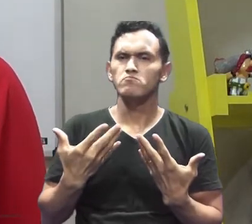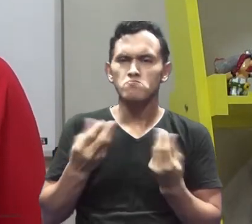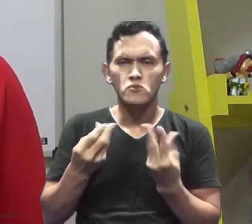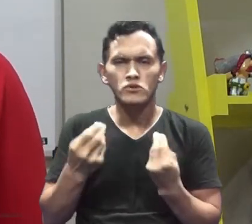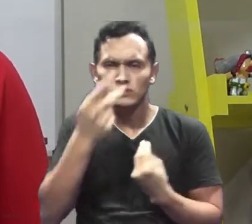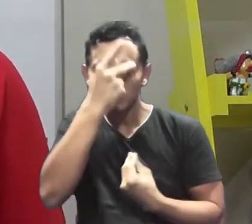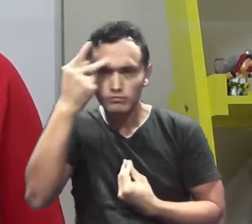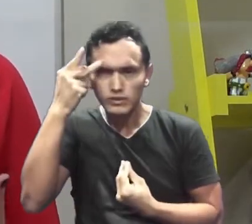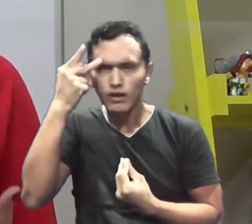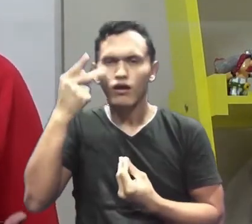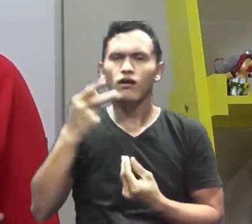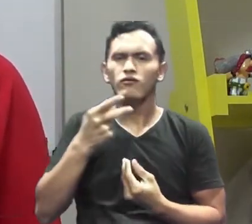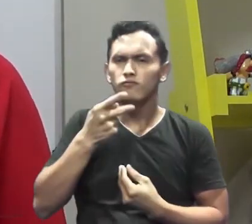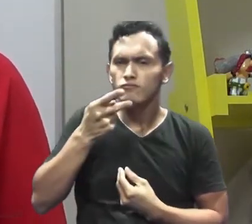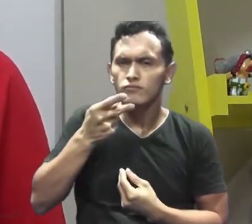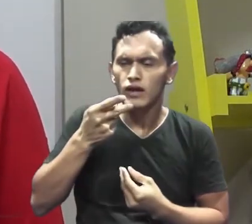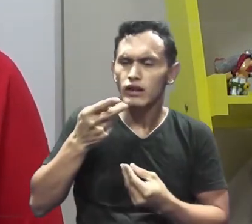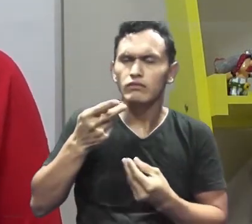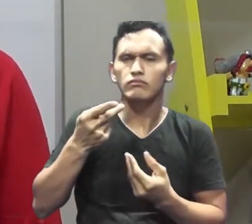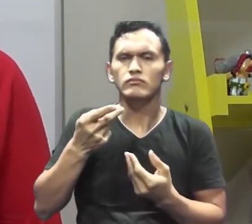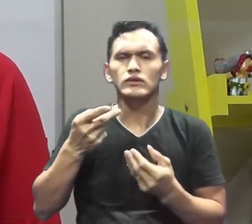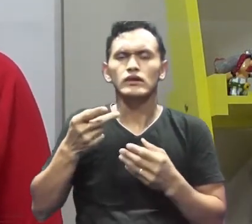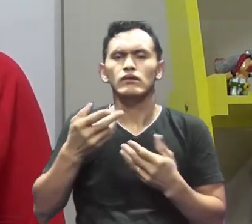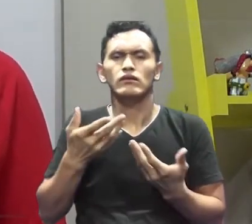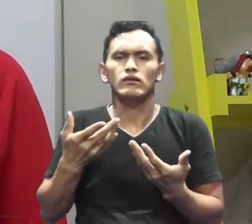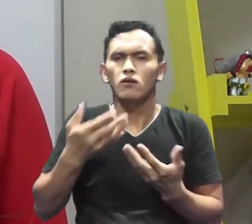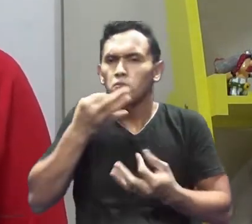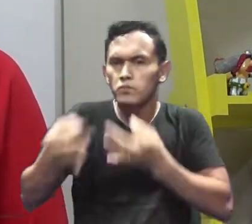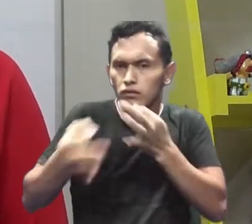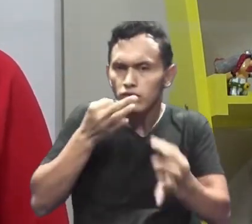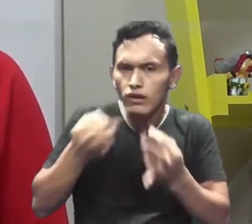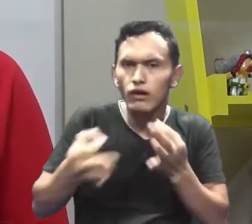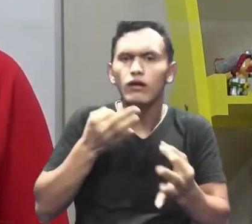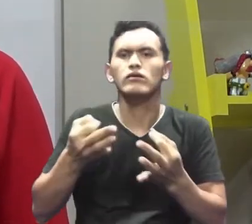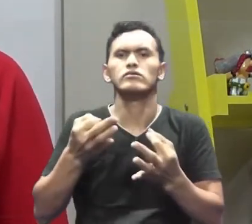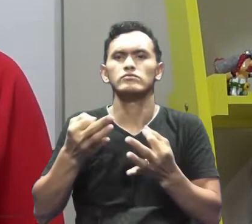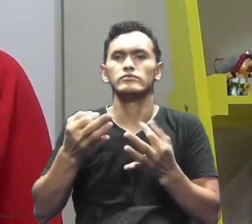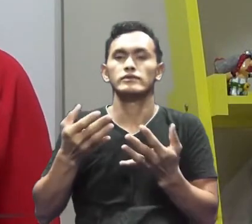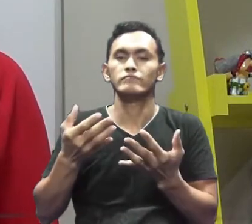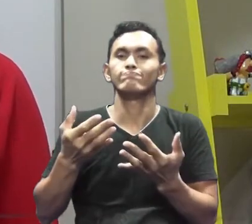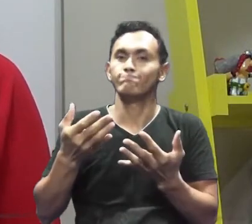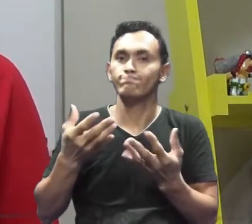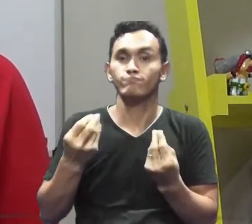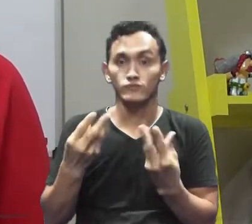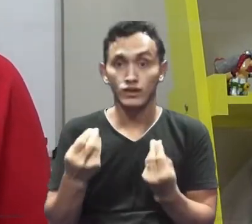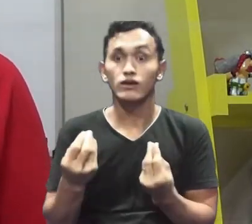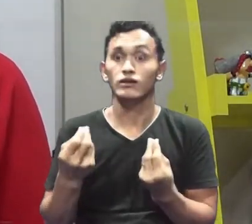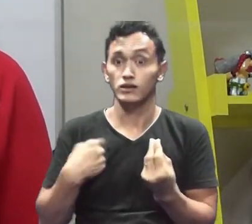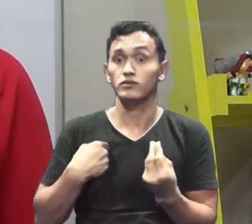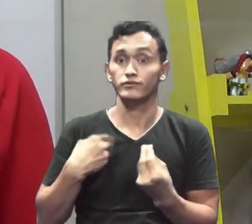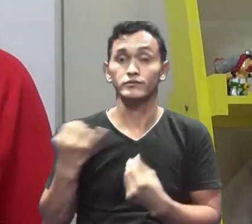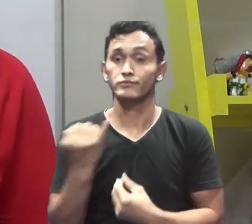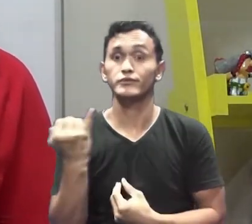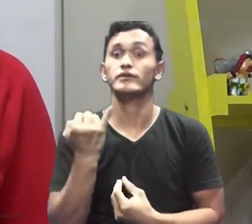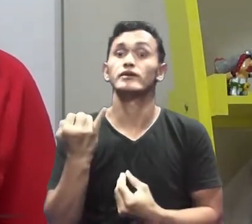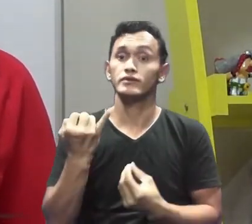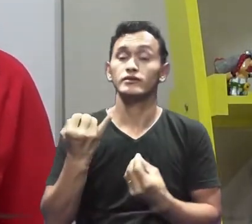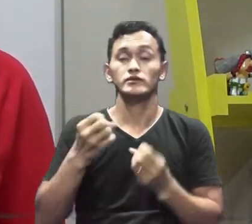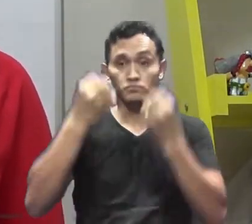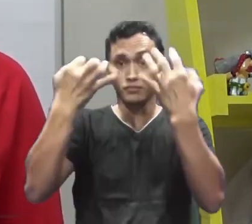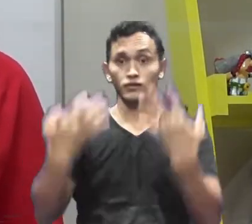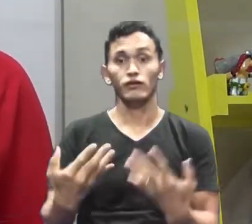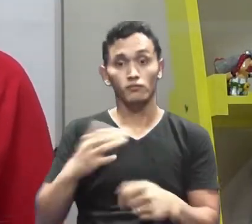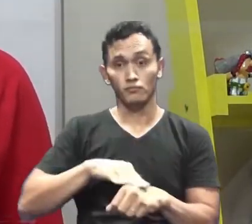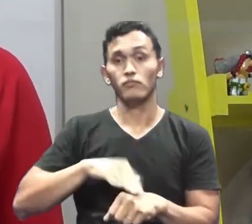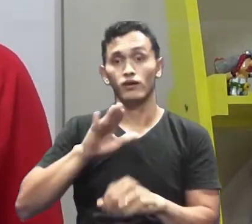muito alto, de pessoas comentando e curtindo, então eu achei bacana falar aqui no vídeo YouTube um pouquinho mais sobre esse tipo